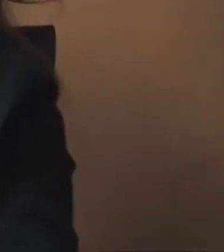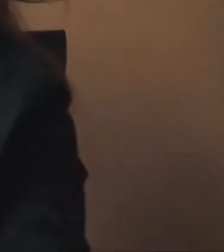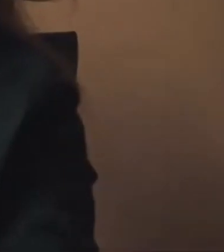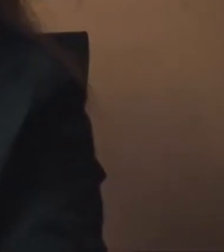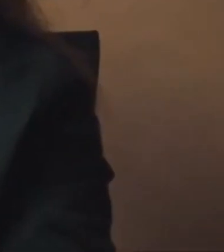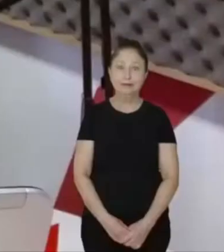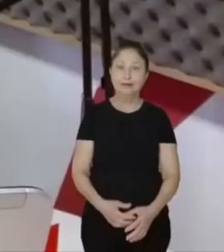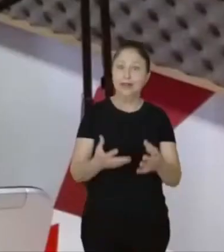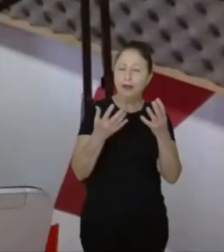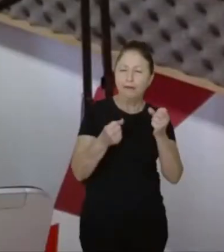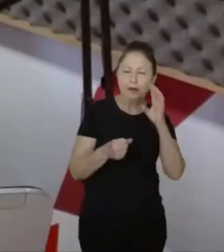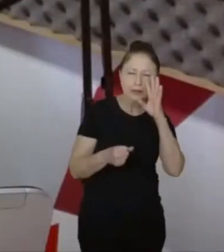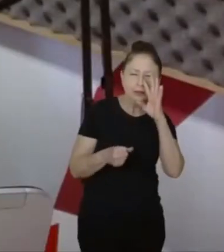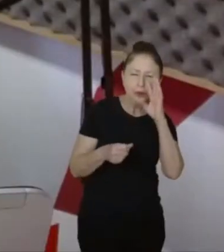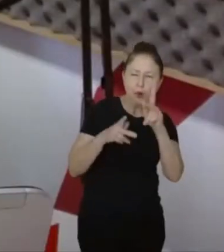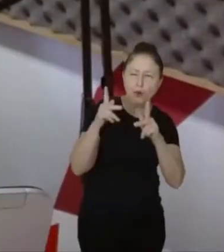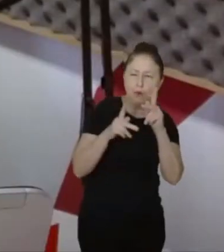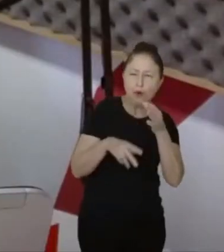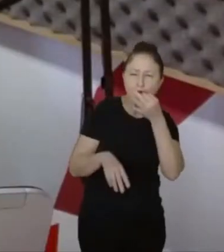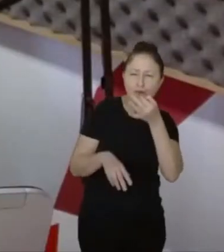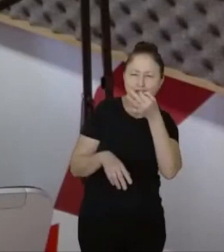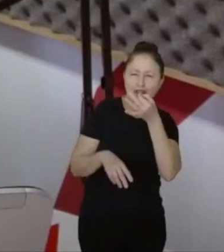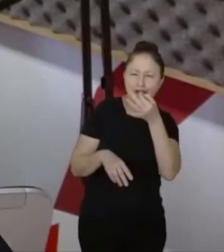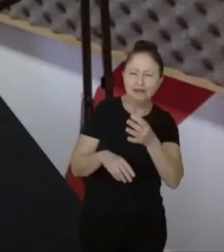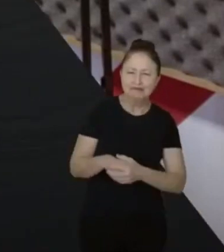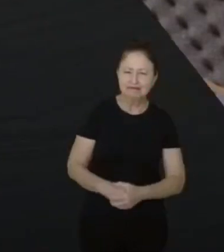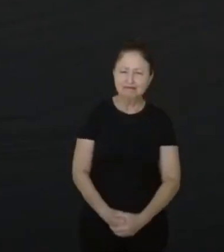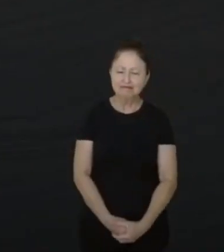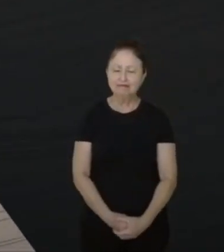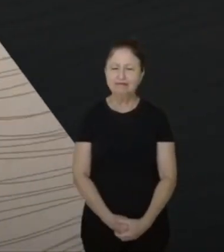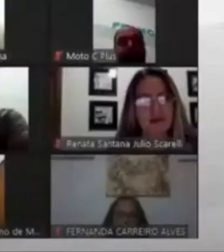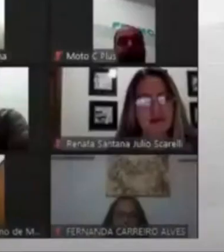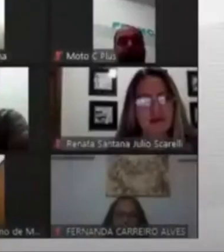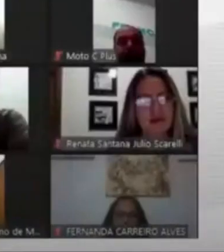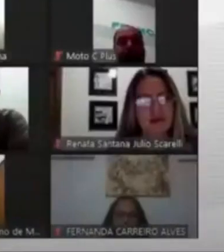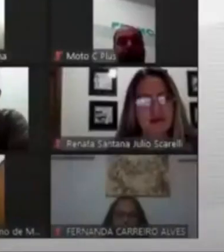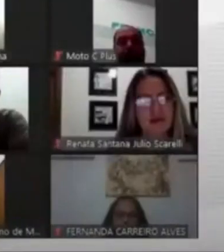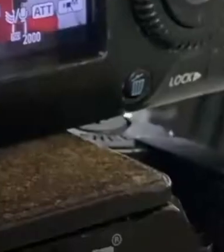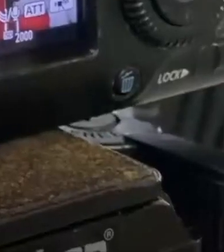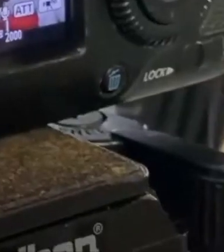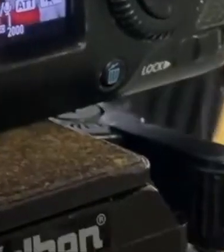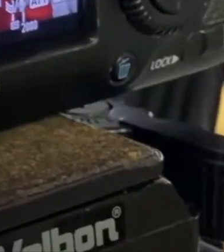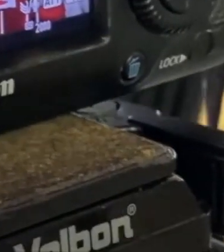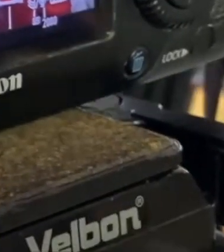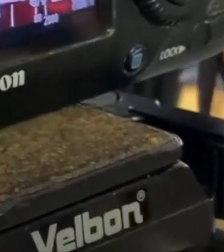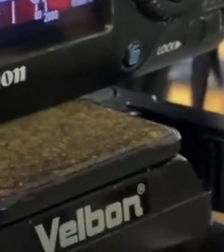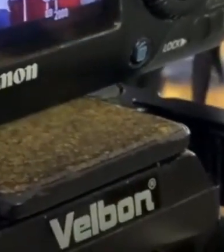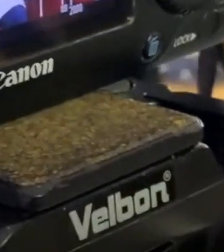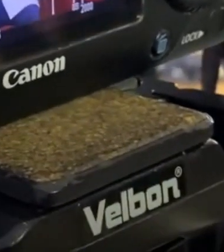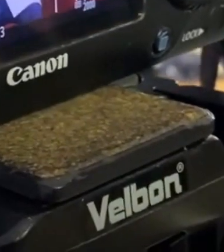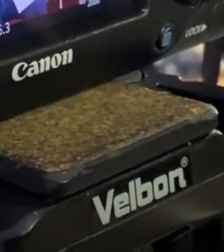PT pudesse então, por suas próprias pernas, começar a conversar com o seu povo, conversar com a sua gente. A